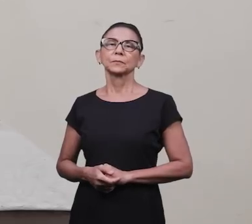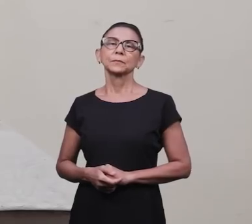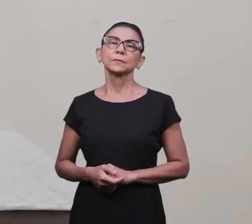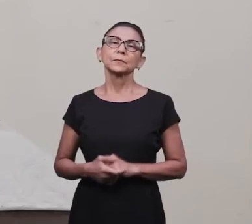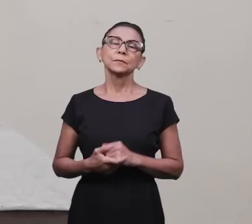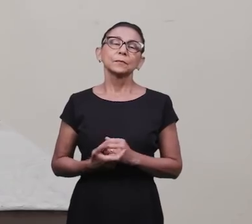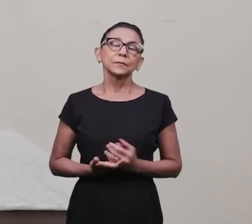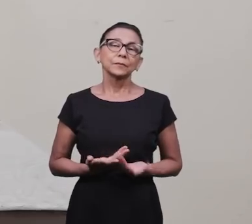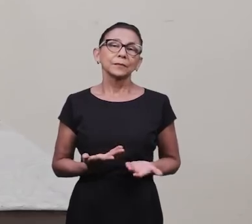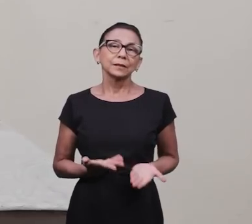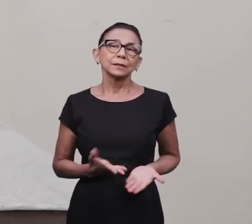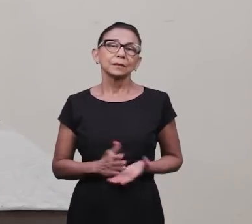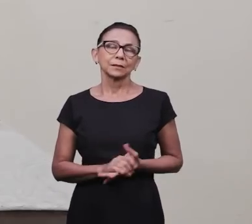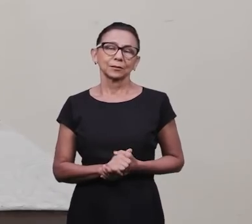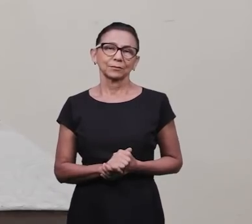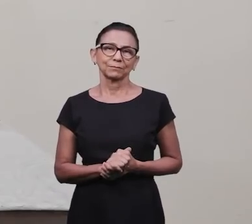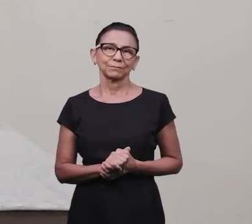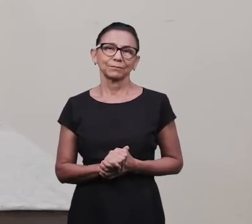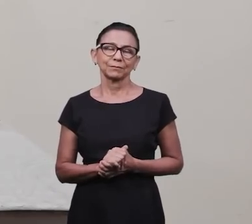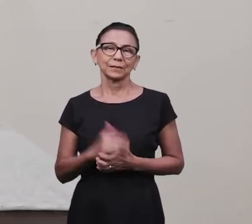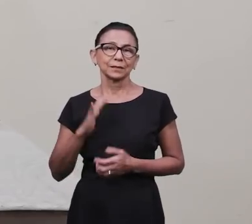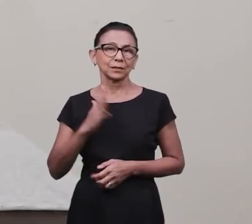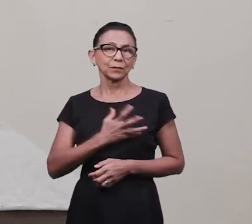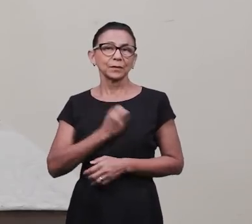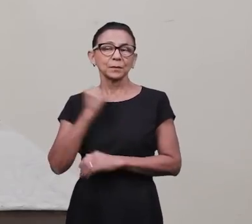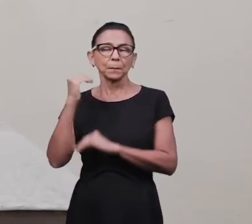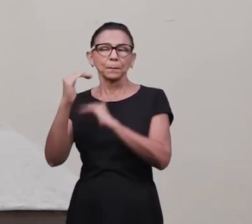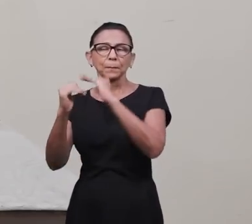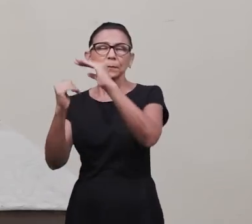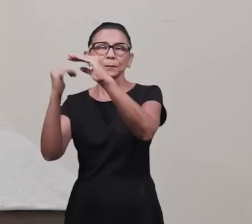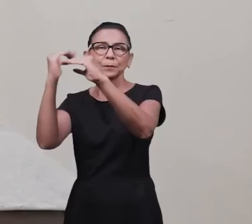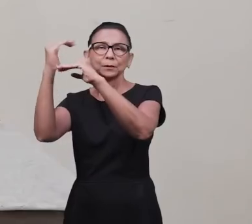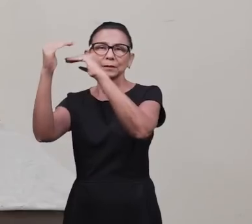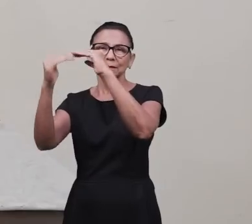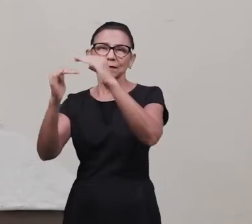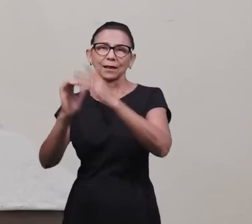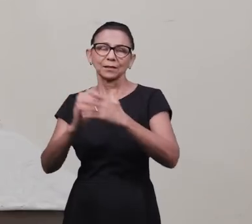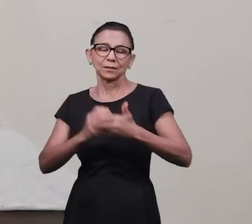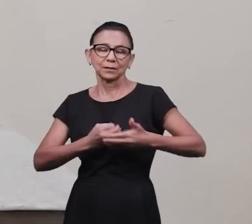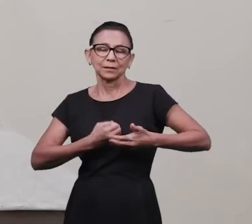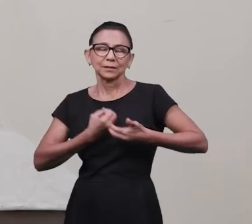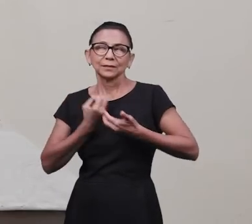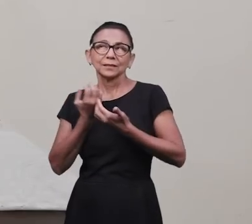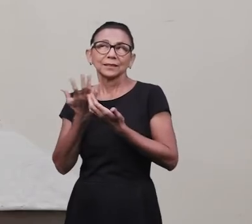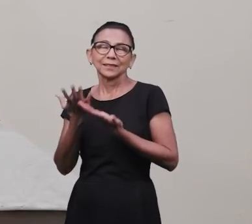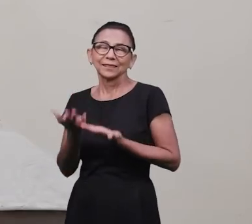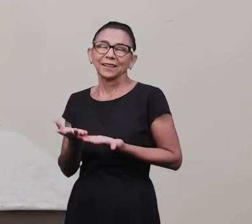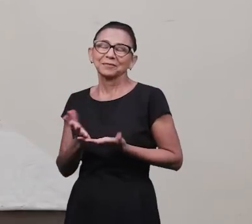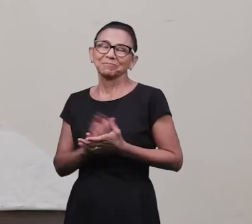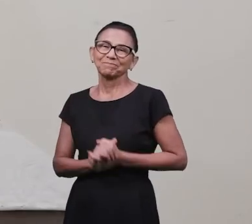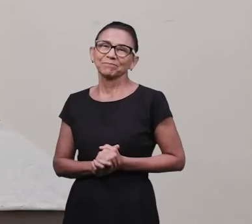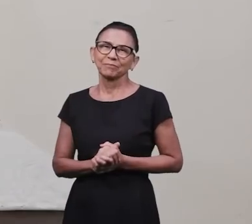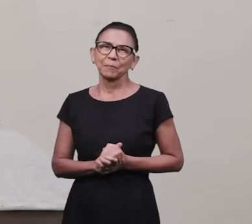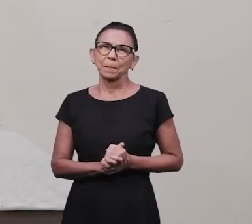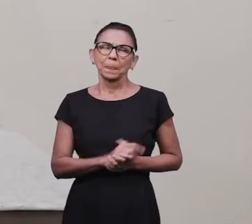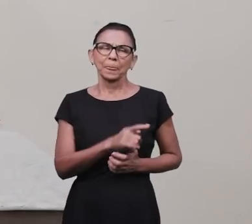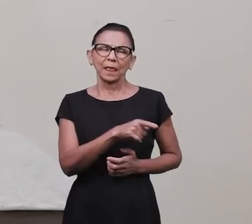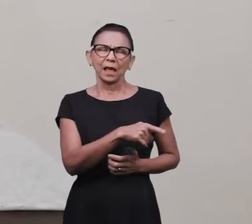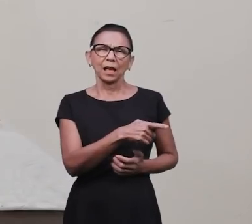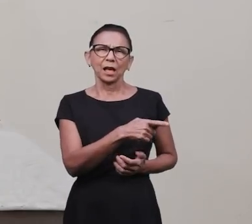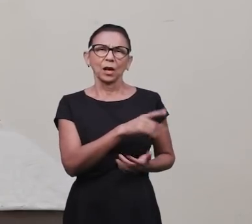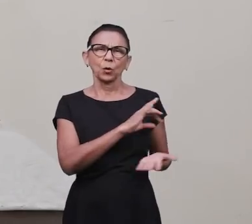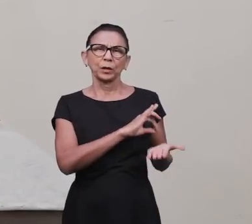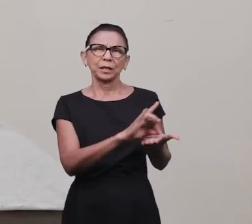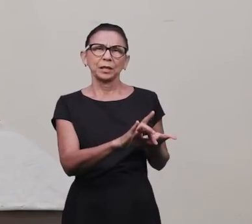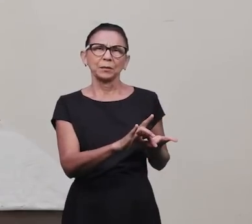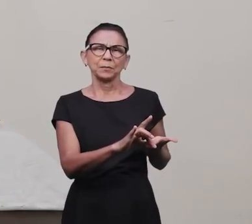este é o processo da salvação, no qual você tem que se entregar nas mãos do Senhor. Nunca faça acordos com o